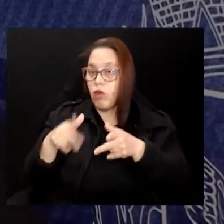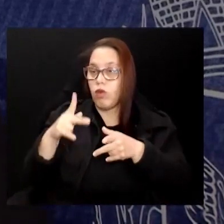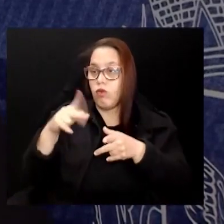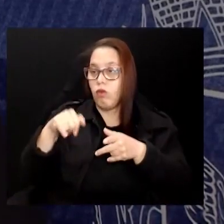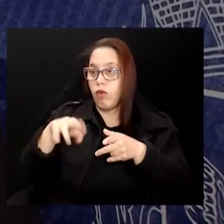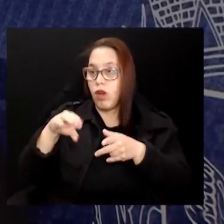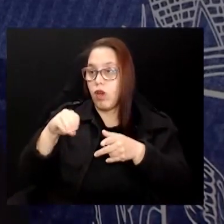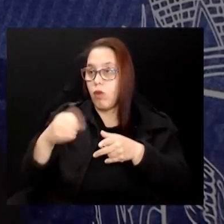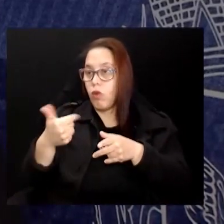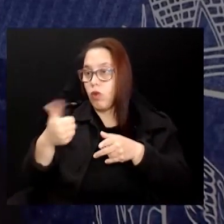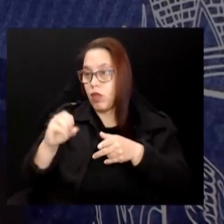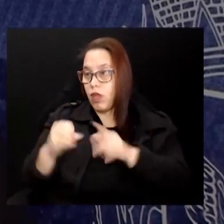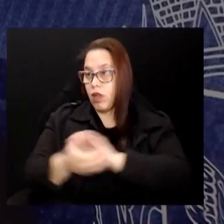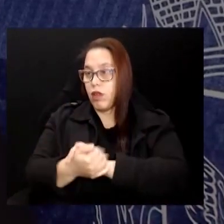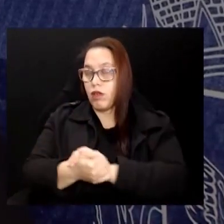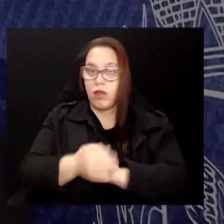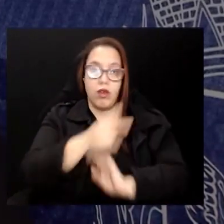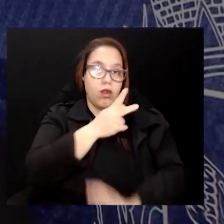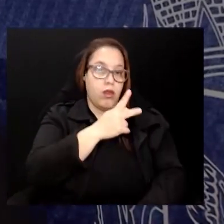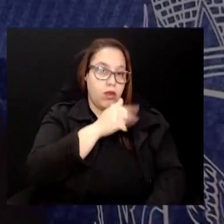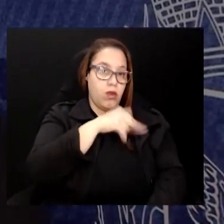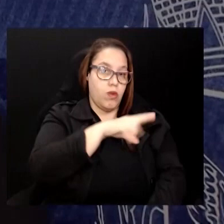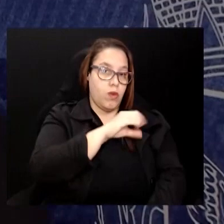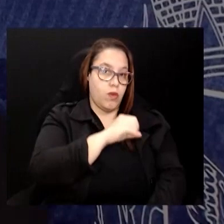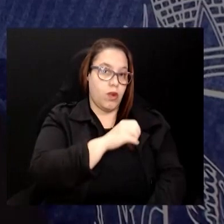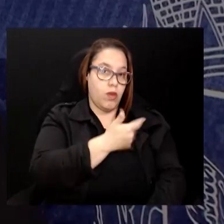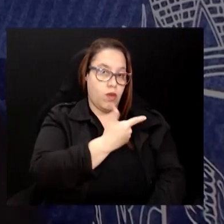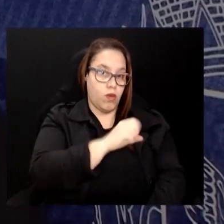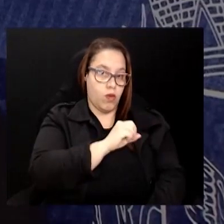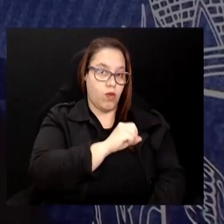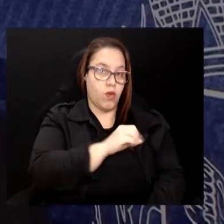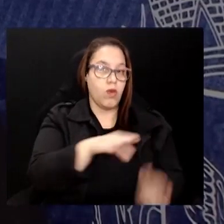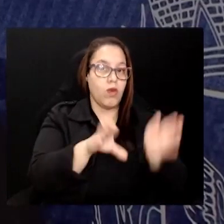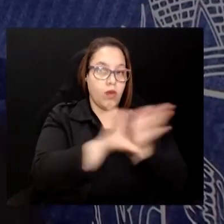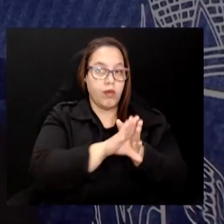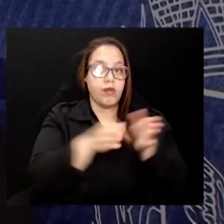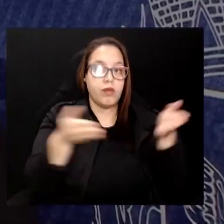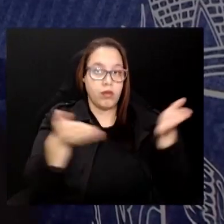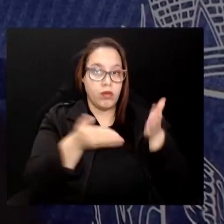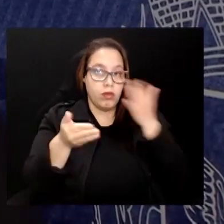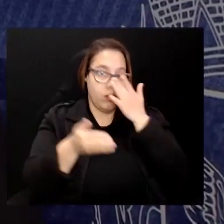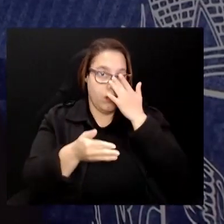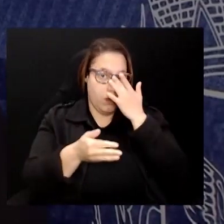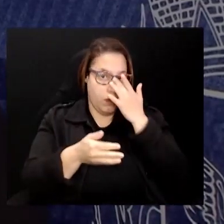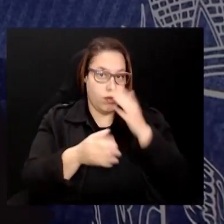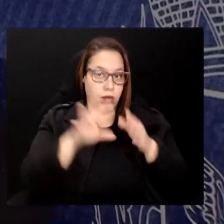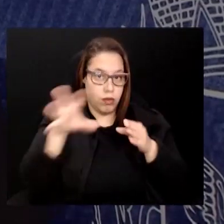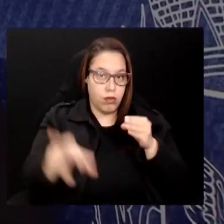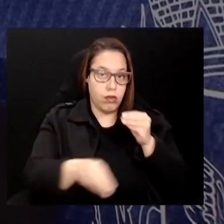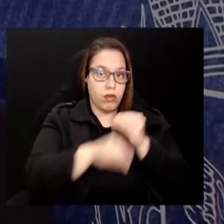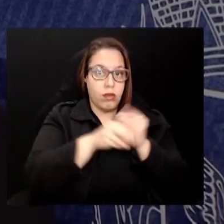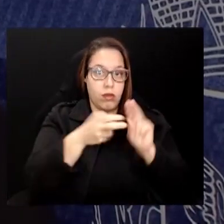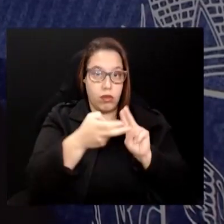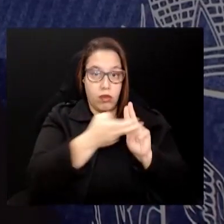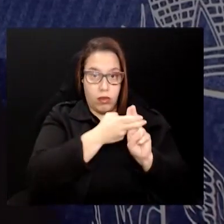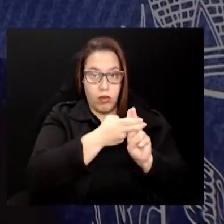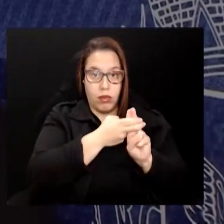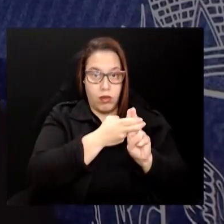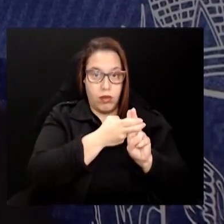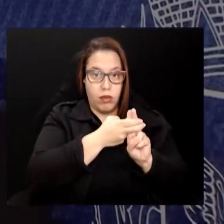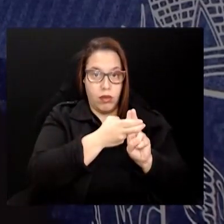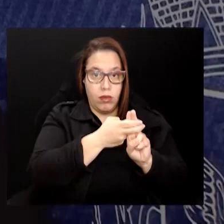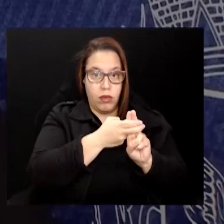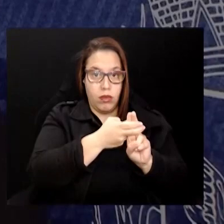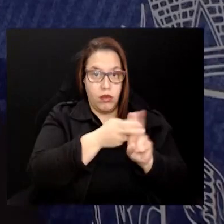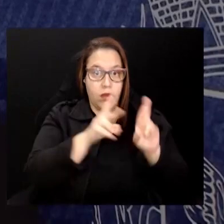A Pneumo-20 é uma vacina que está chegando agora para ser incorporada no SUS. E a maior diferença é